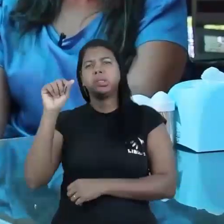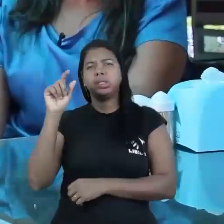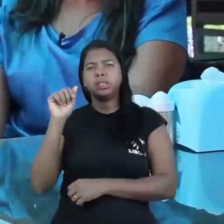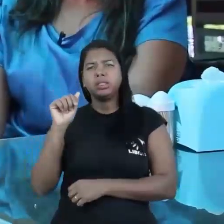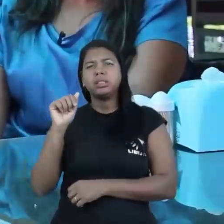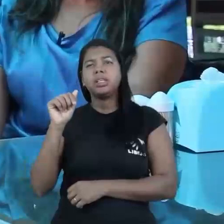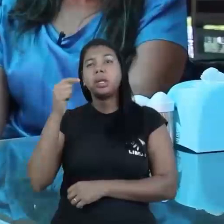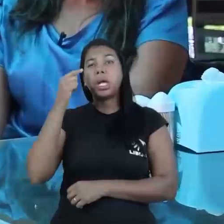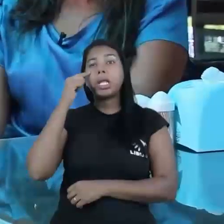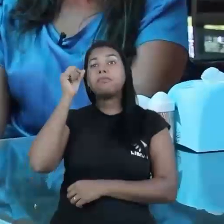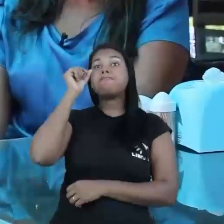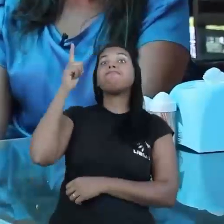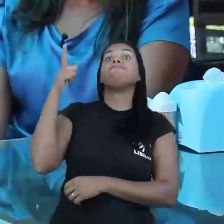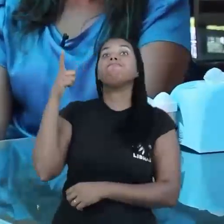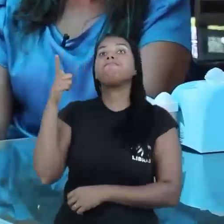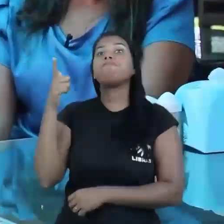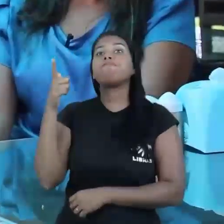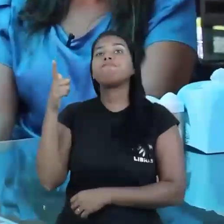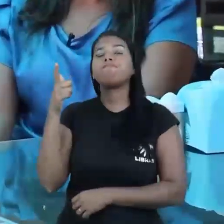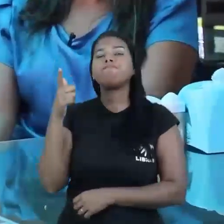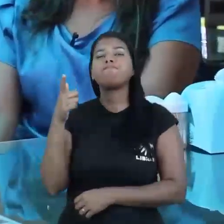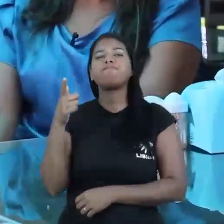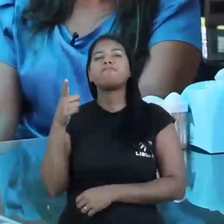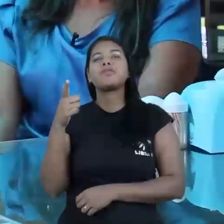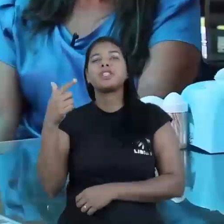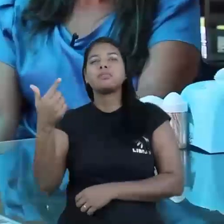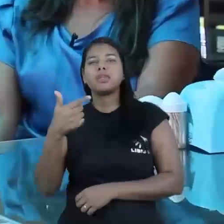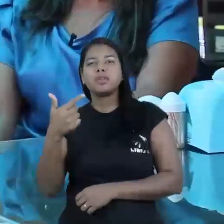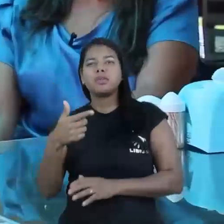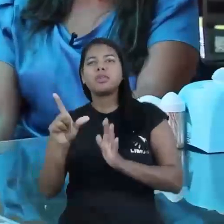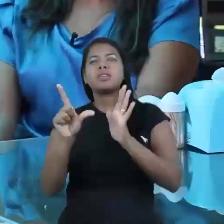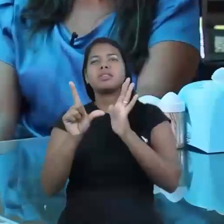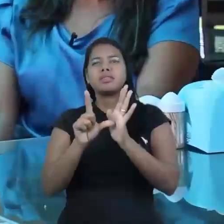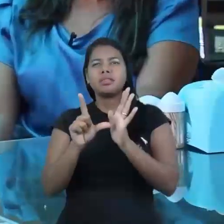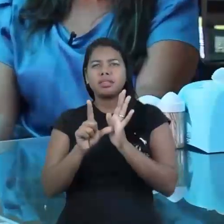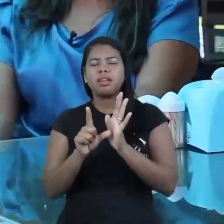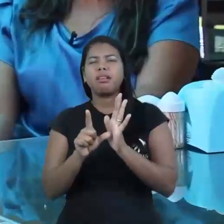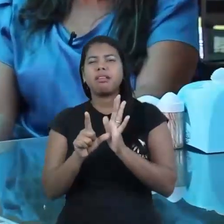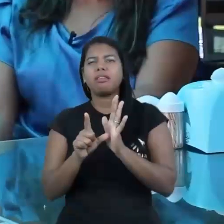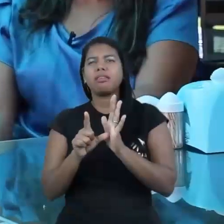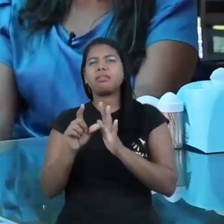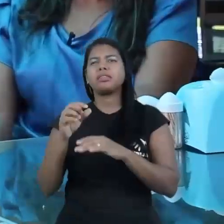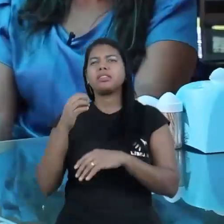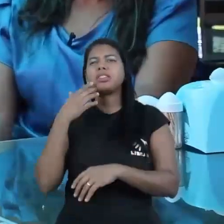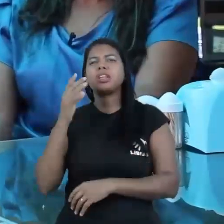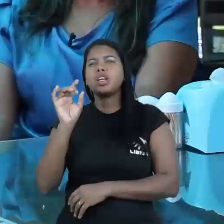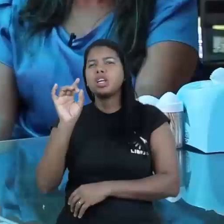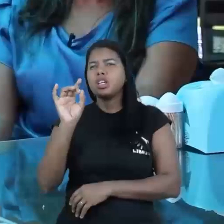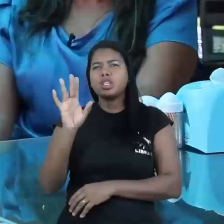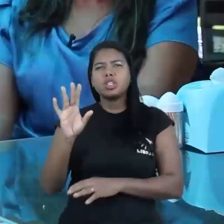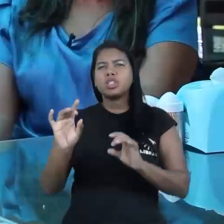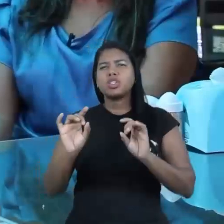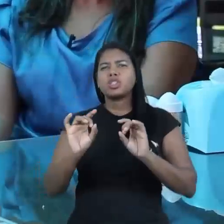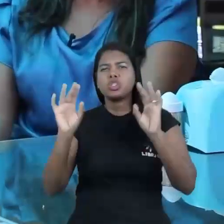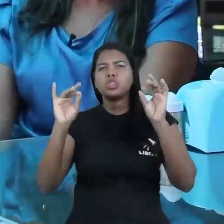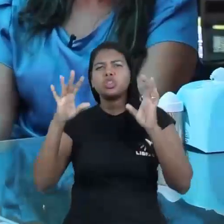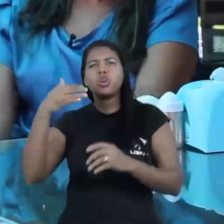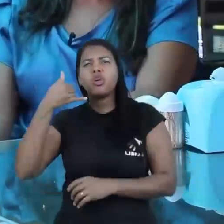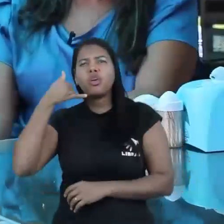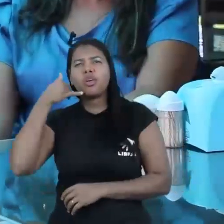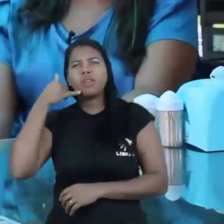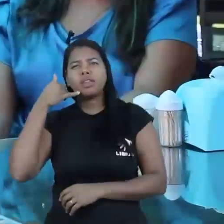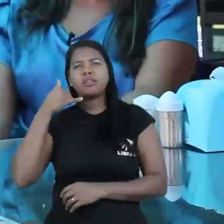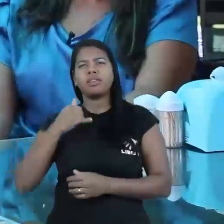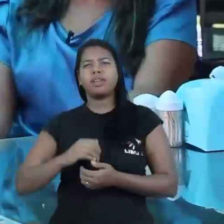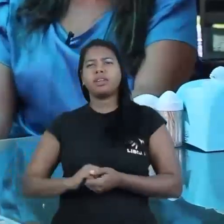achou foi abrir uma segunda loja. Como é que abre uma segunda loja? Ao invés de abrir fisicamente, a gente abriu o delivery, para atender o público que a gente não